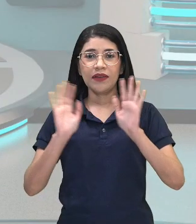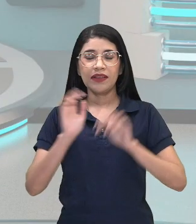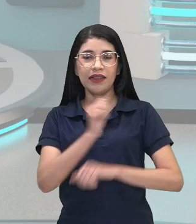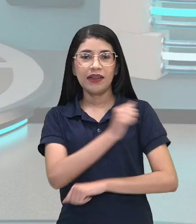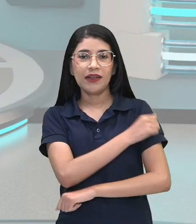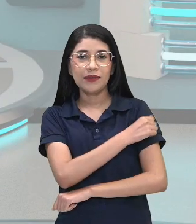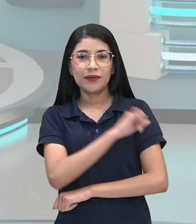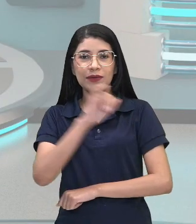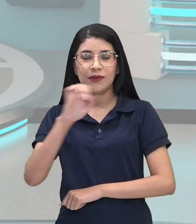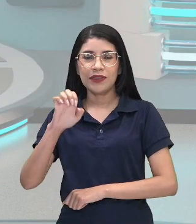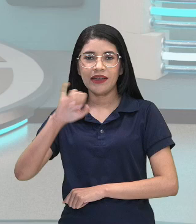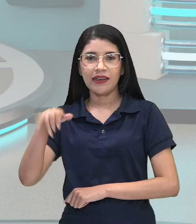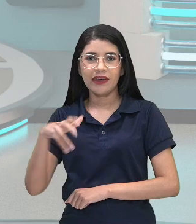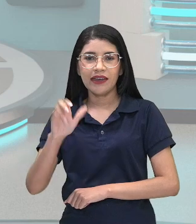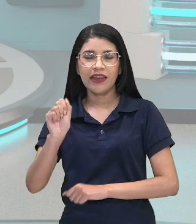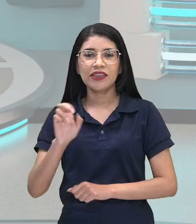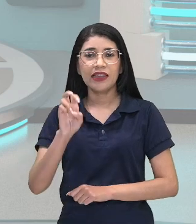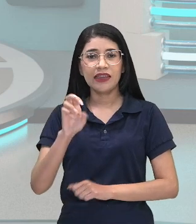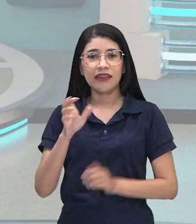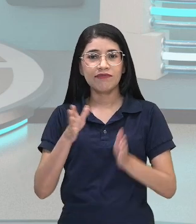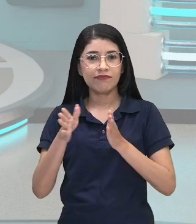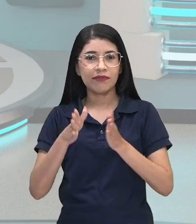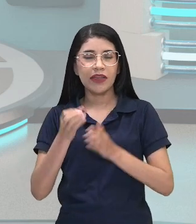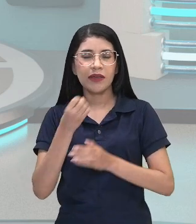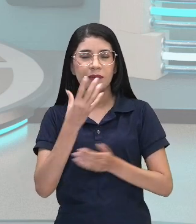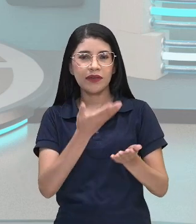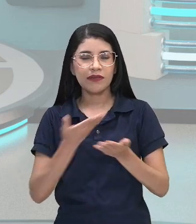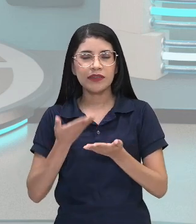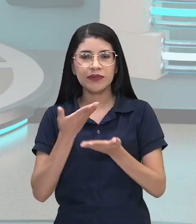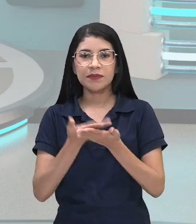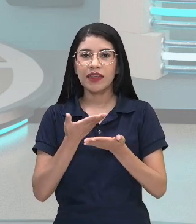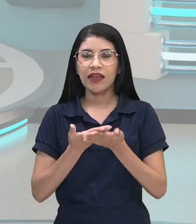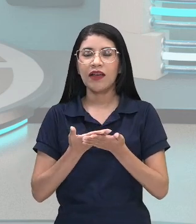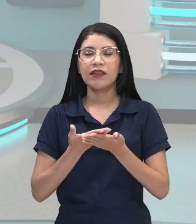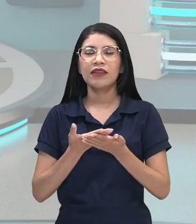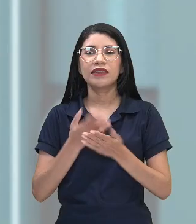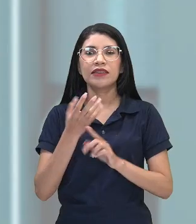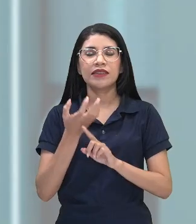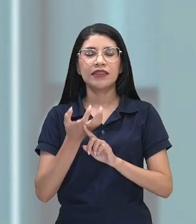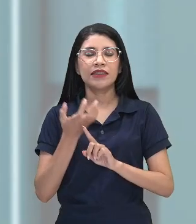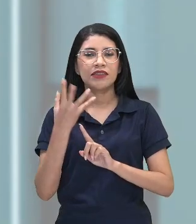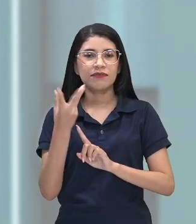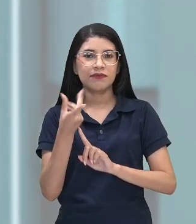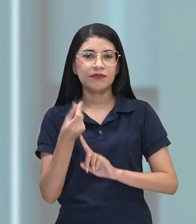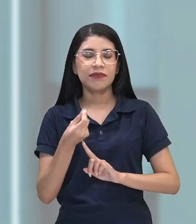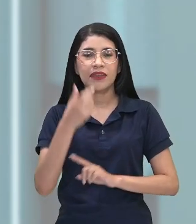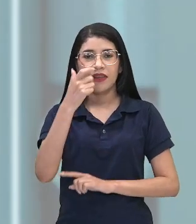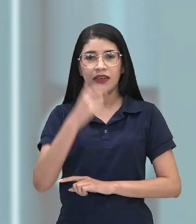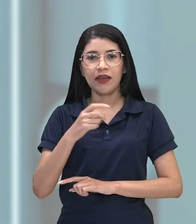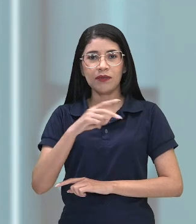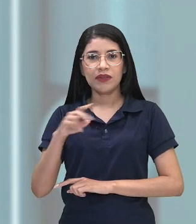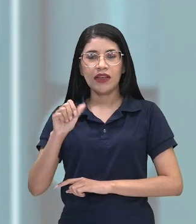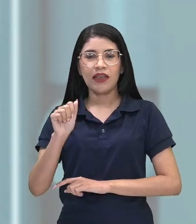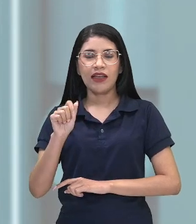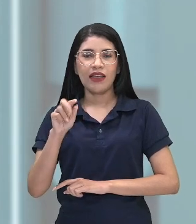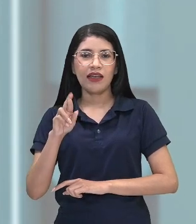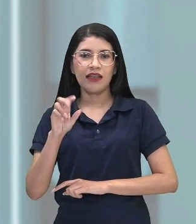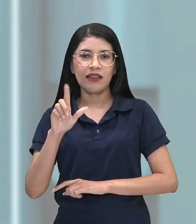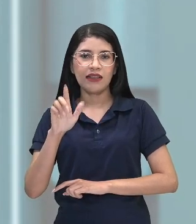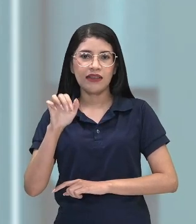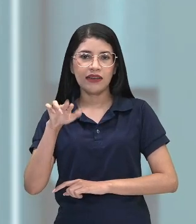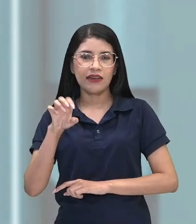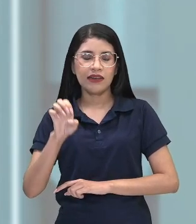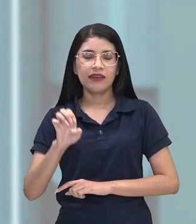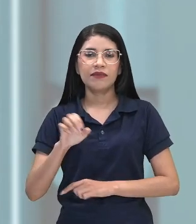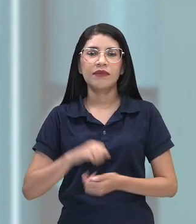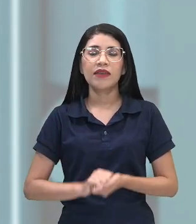alunos da EJA, quinta etapa, sejam bem-vindos a mais uma aula de arte. Eu sou a professora Arlene Zulay